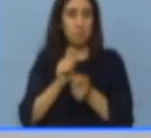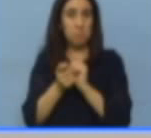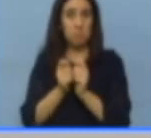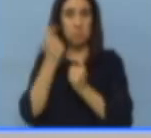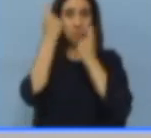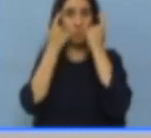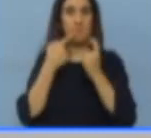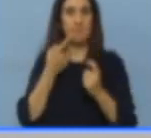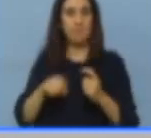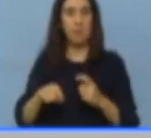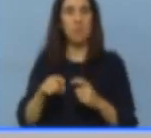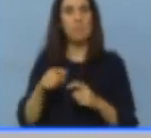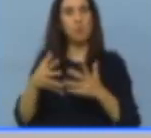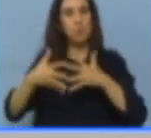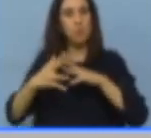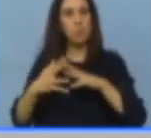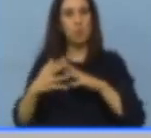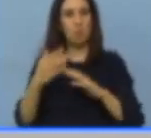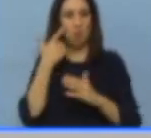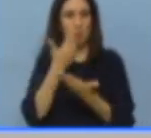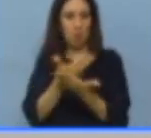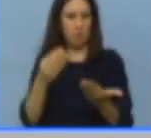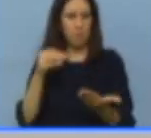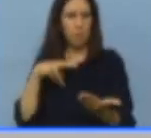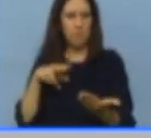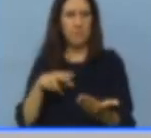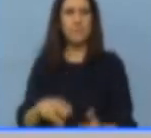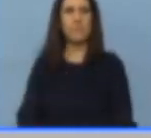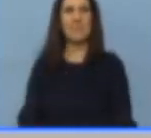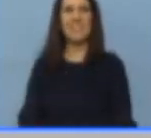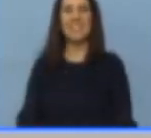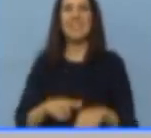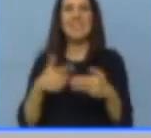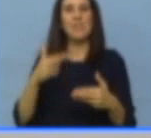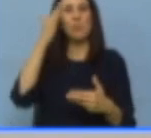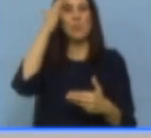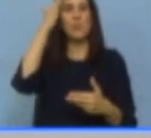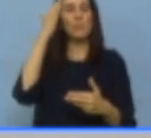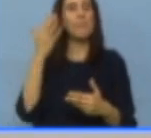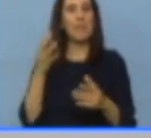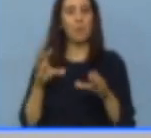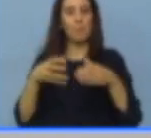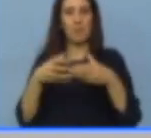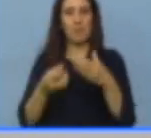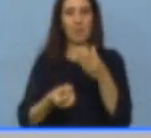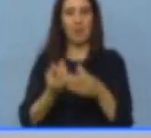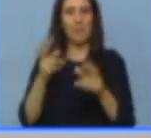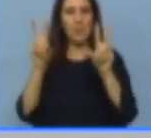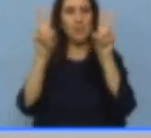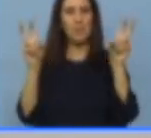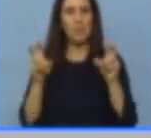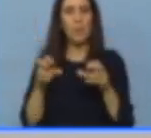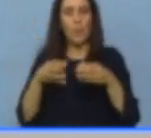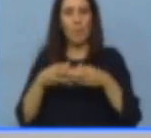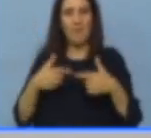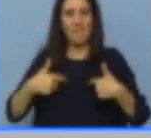presença, nomeadamente em Portugal? Nós, neste momento, temos um sonho, que era criar uma comunidade, que a gente chama uma comunidade apostólica, em que